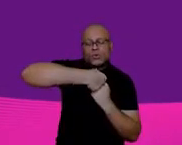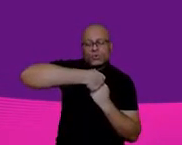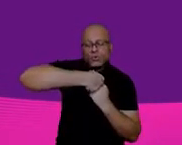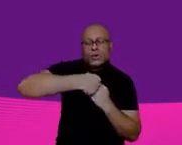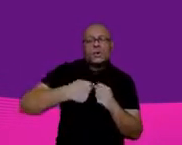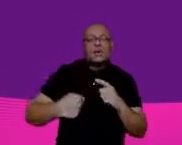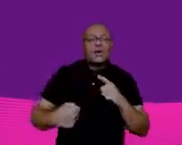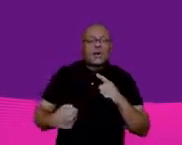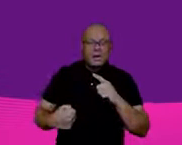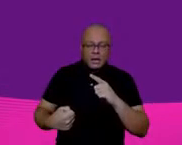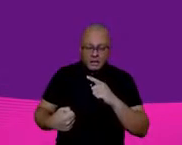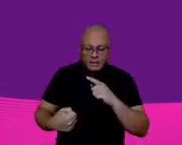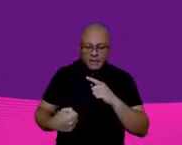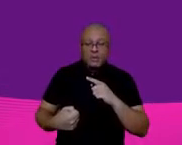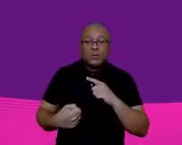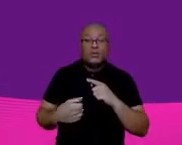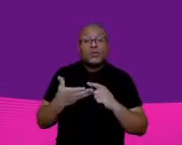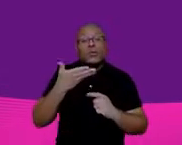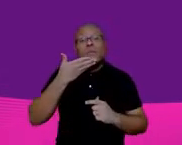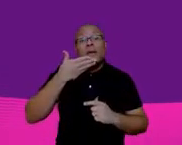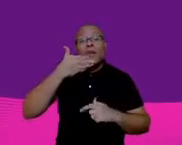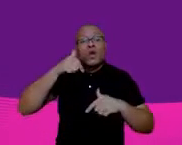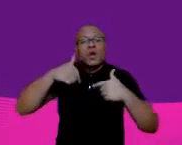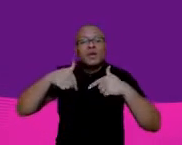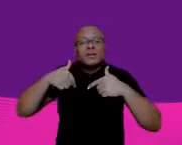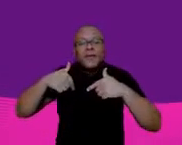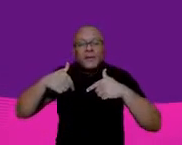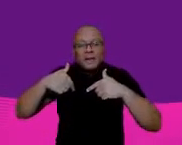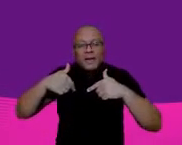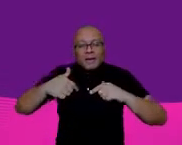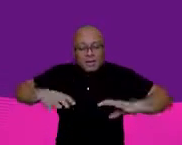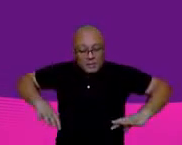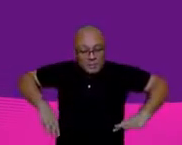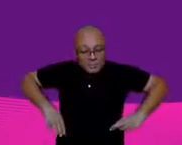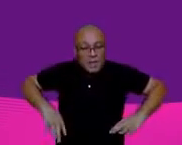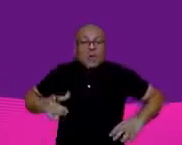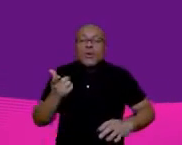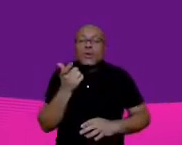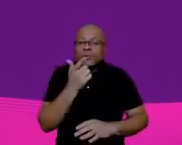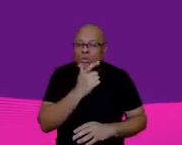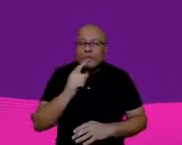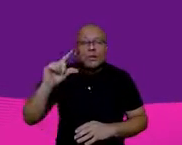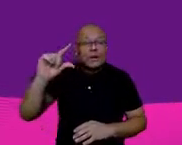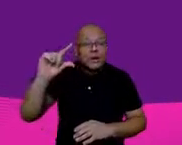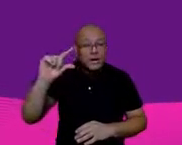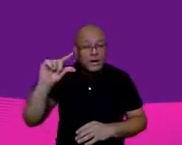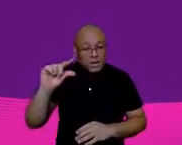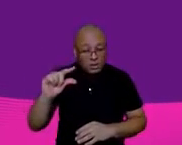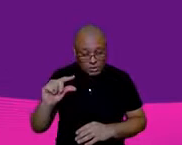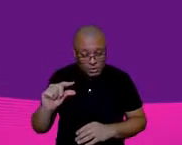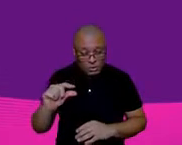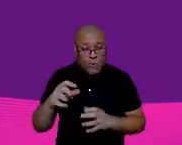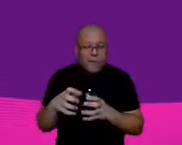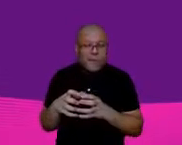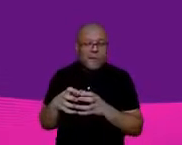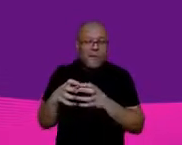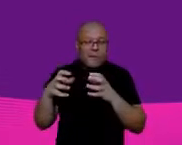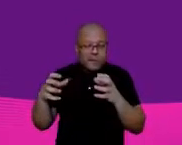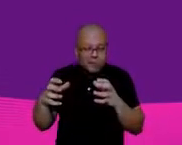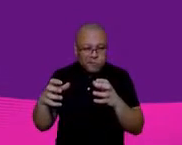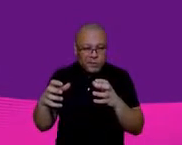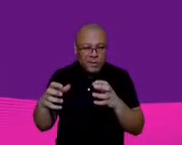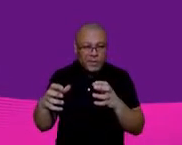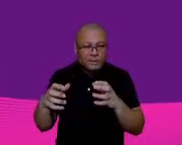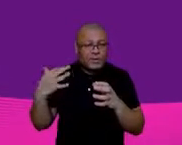curácia menor no momento da colocação, conseguimos reduzir as taxas de luxação. Nos